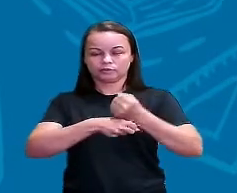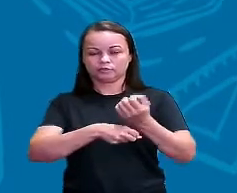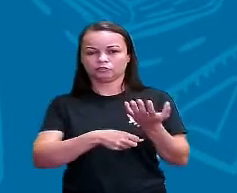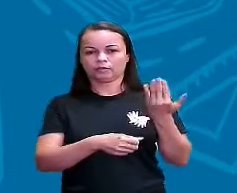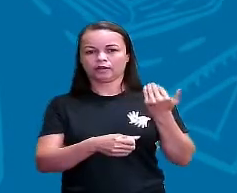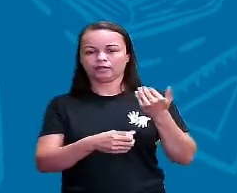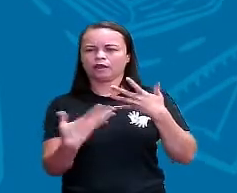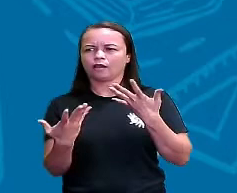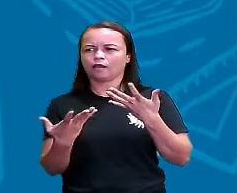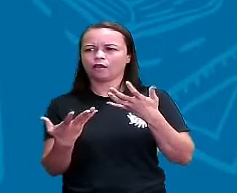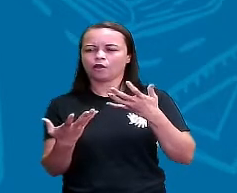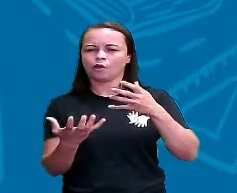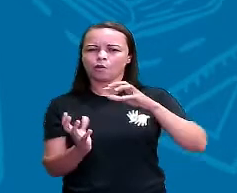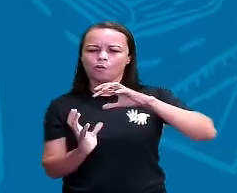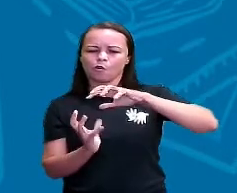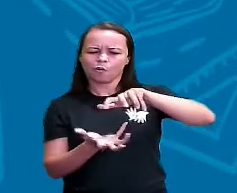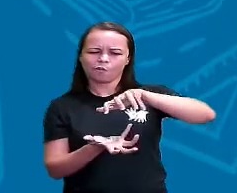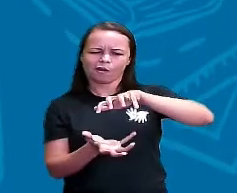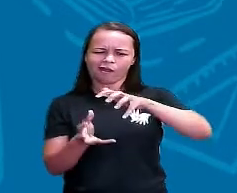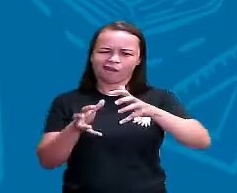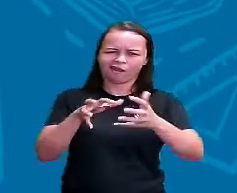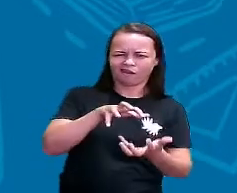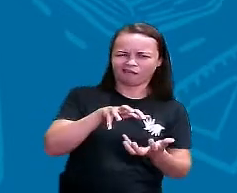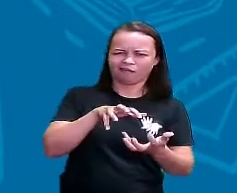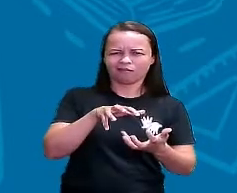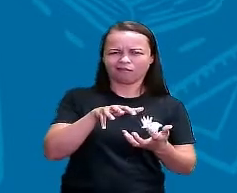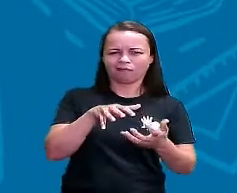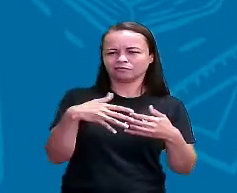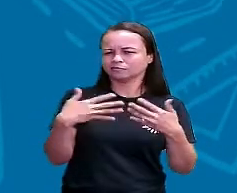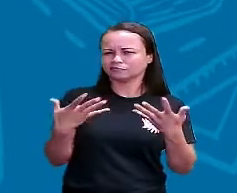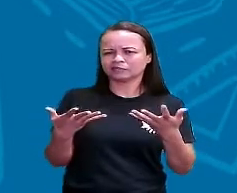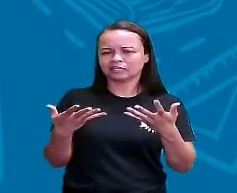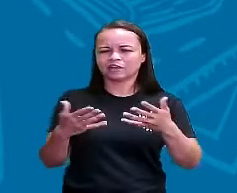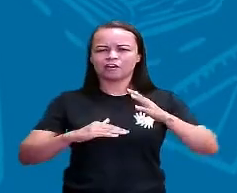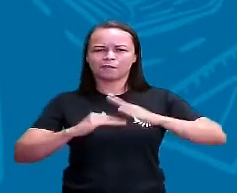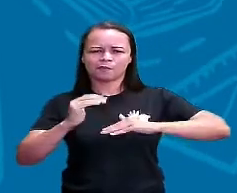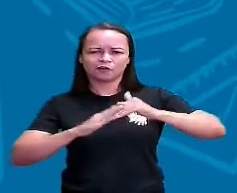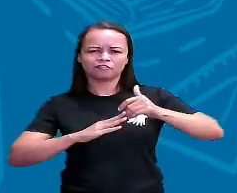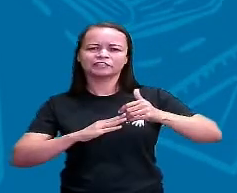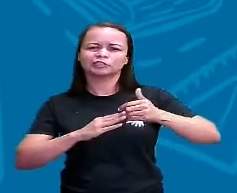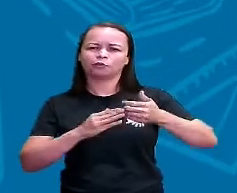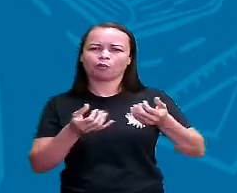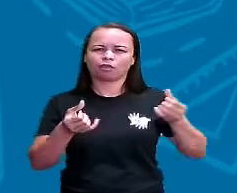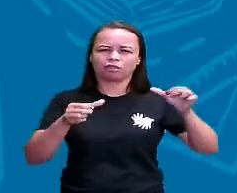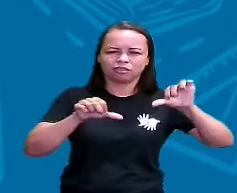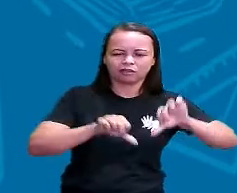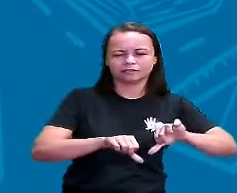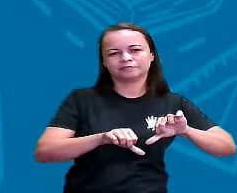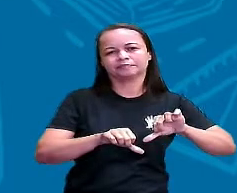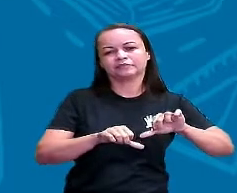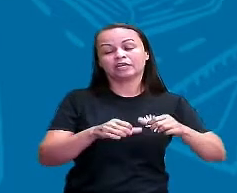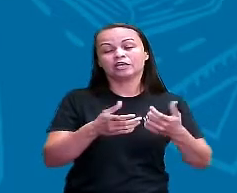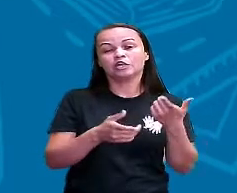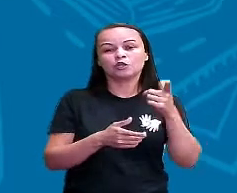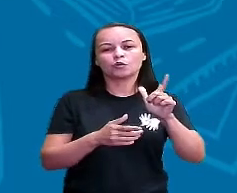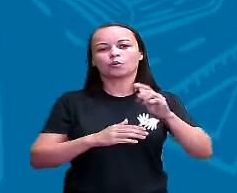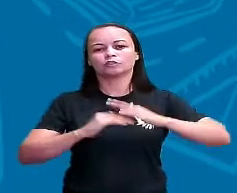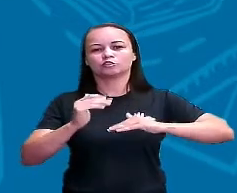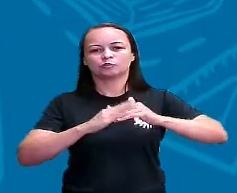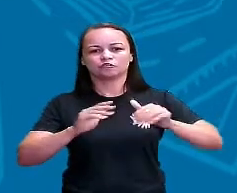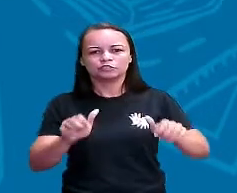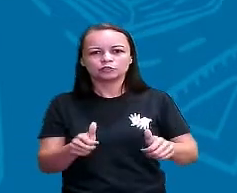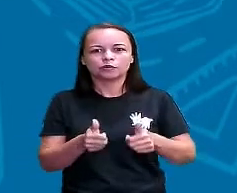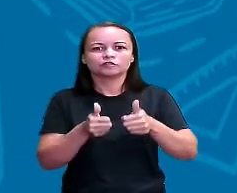praticamente virou de cabeça para baixo, né? Muitas profissões deixaram de existir e muitas profissões surgiram,